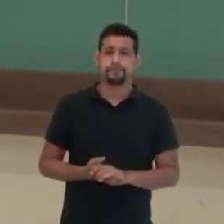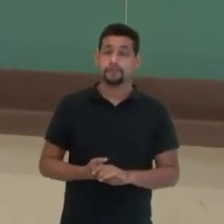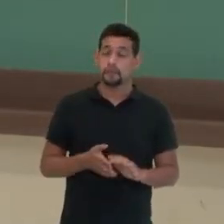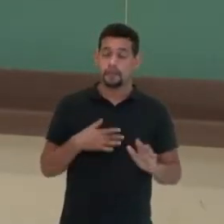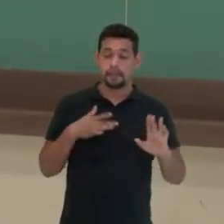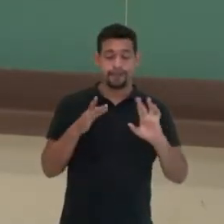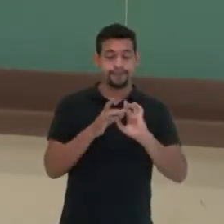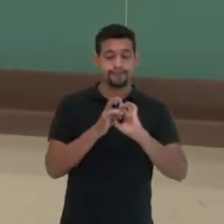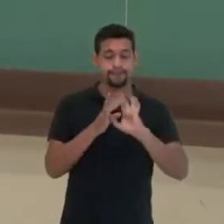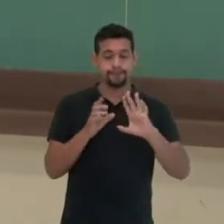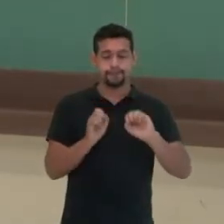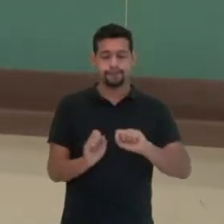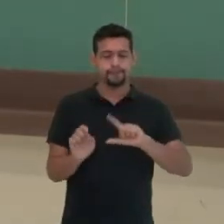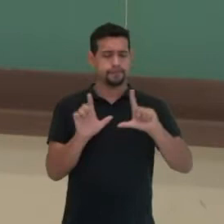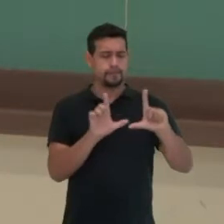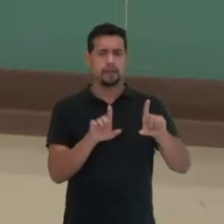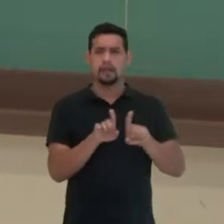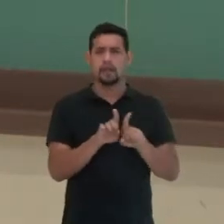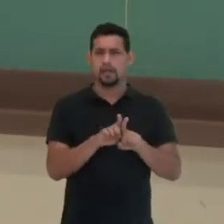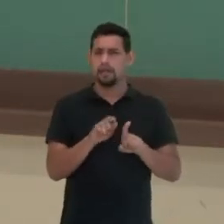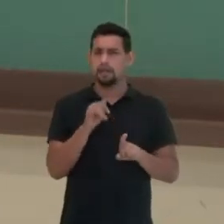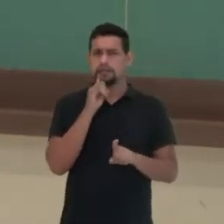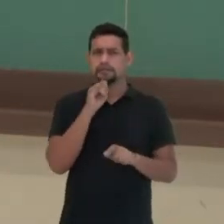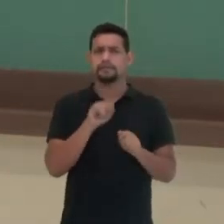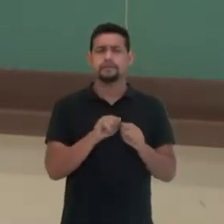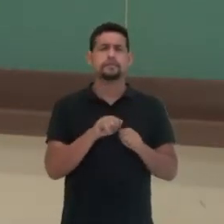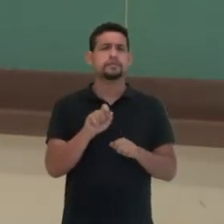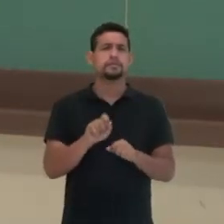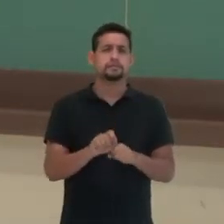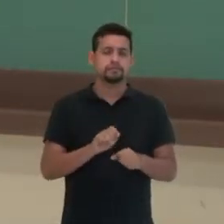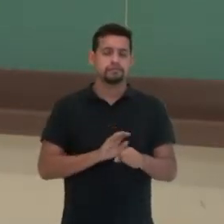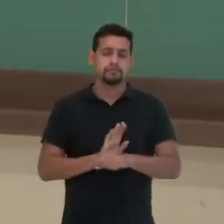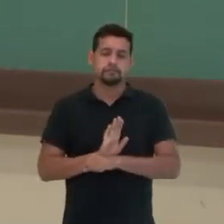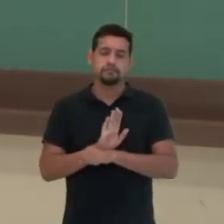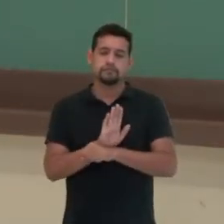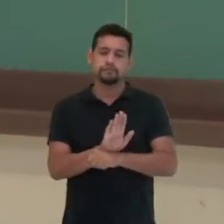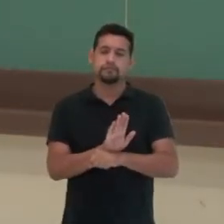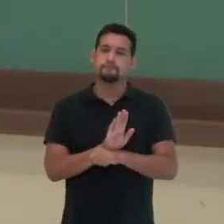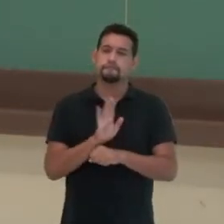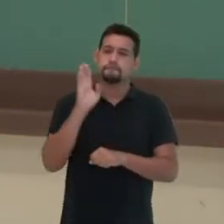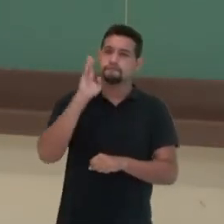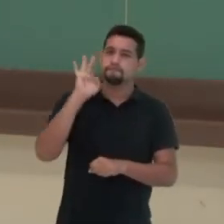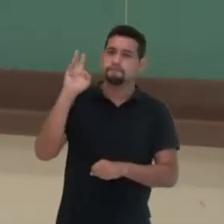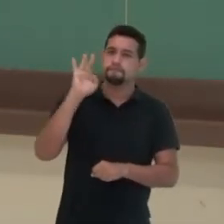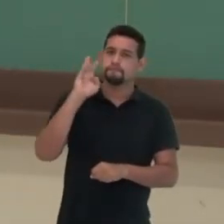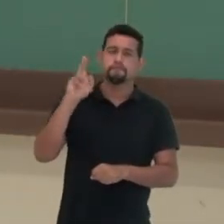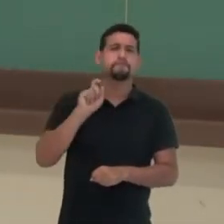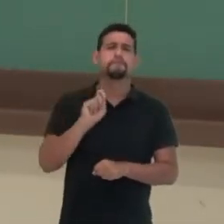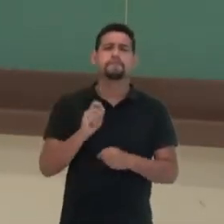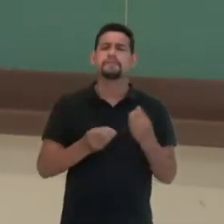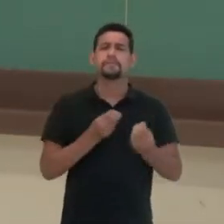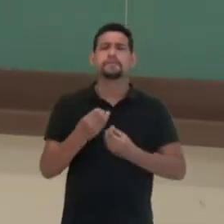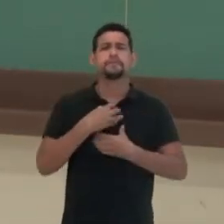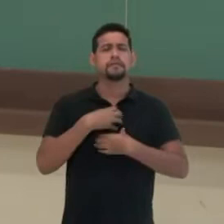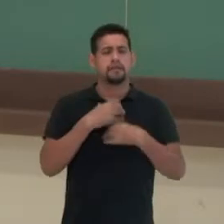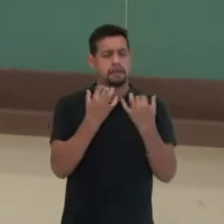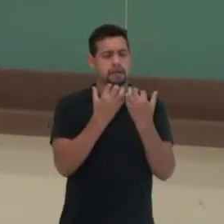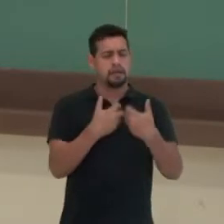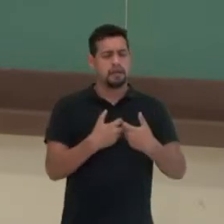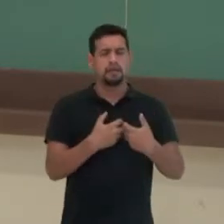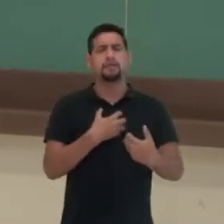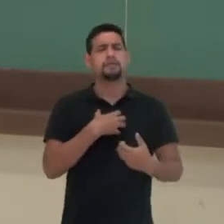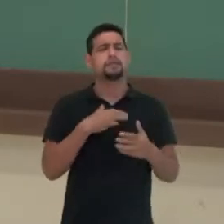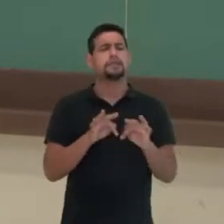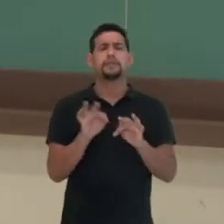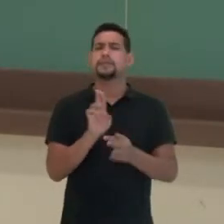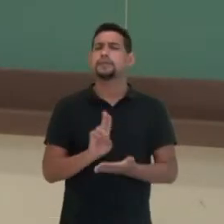aqui estas imagens para instigar, para te auxiliar na reflexão de que maneira que as máquinas simples são utilizadas